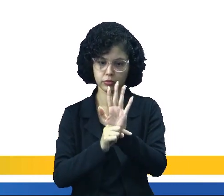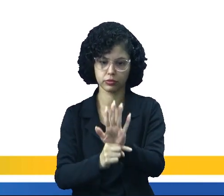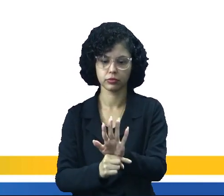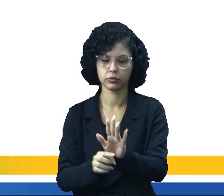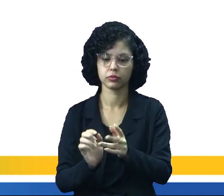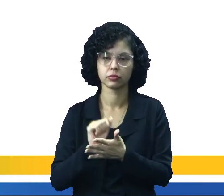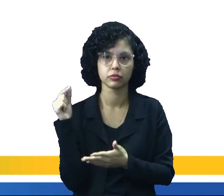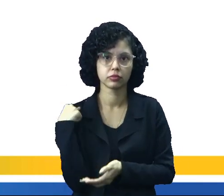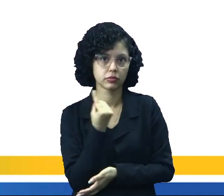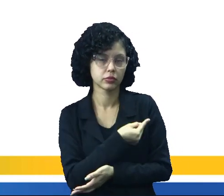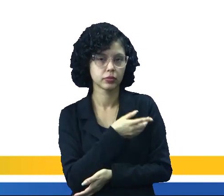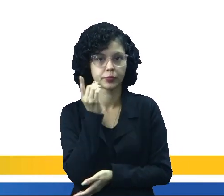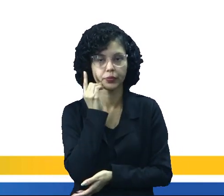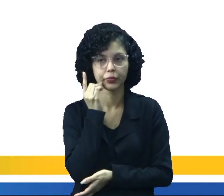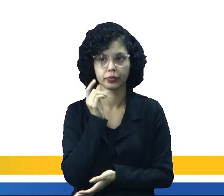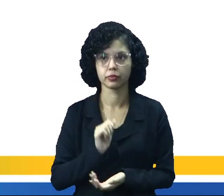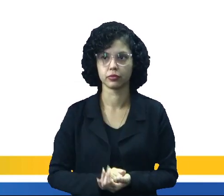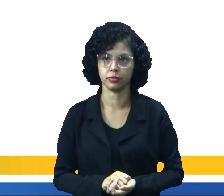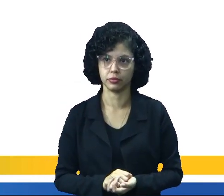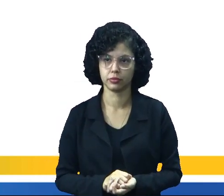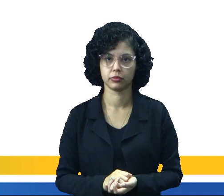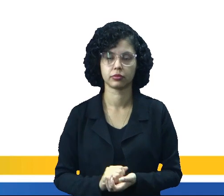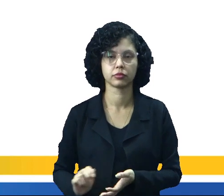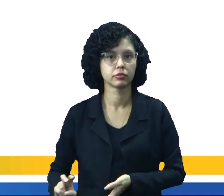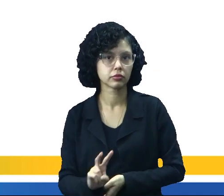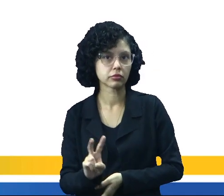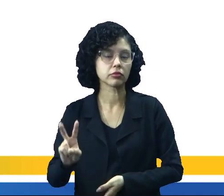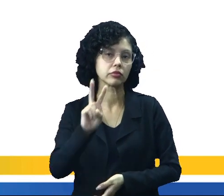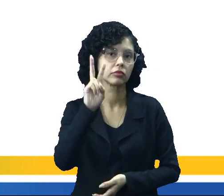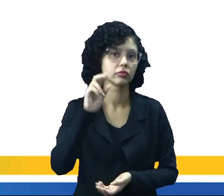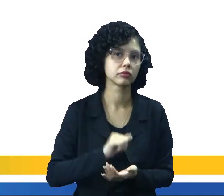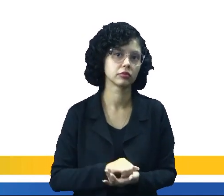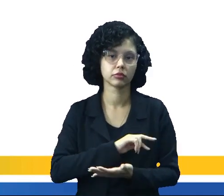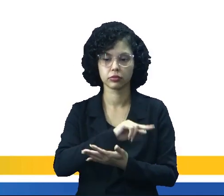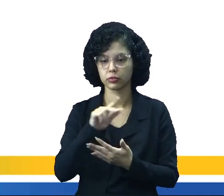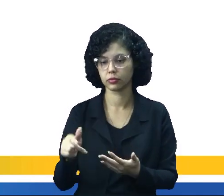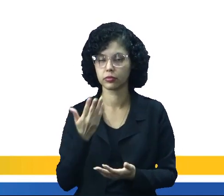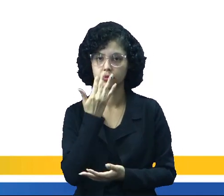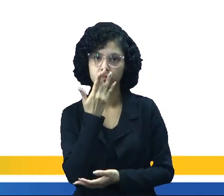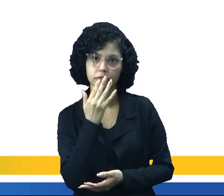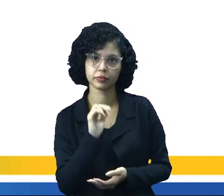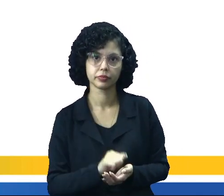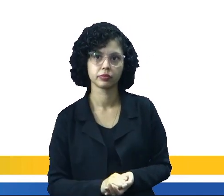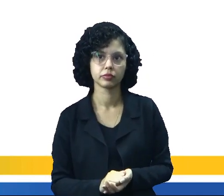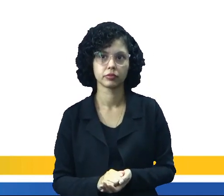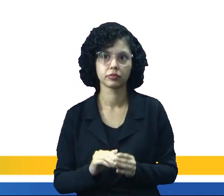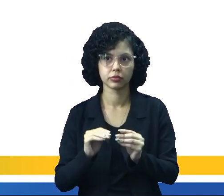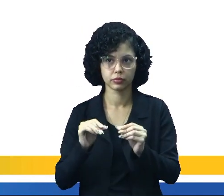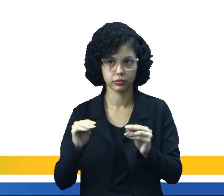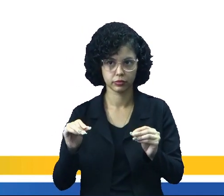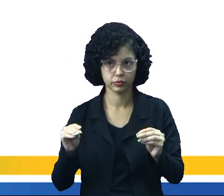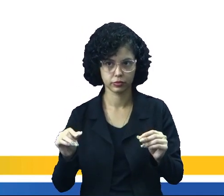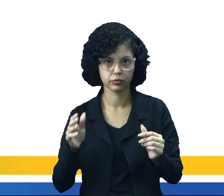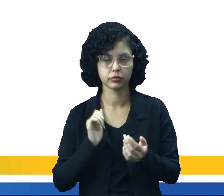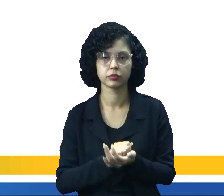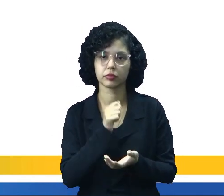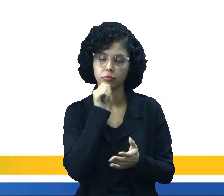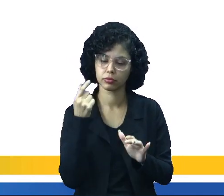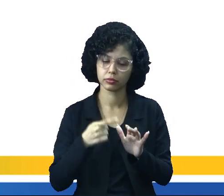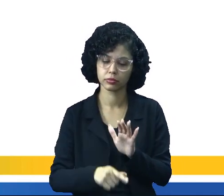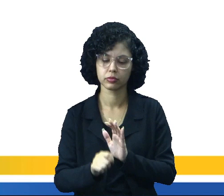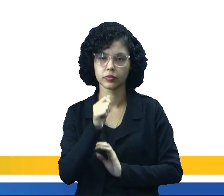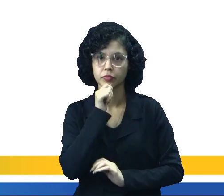representadas no nosso cotidiano. Valorização de formas, cores, linhas e texturas, né? Então, dentro